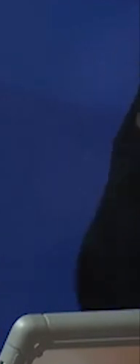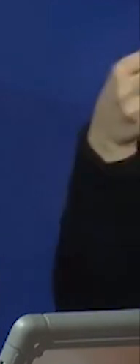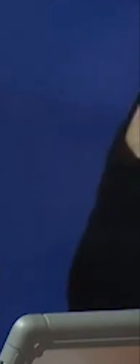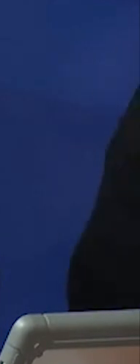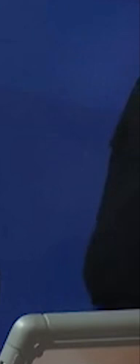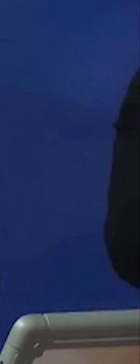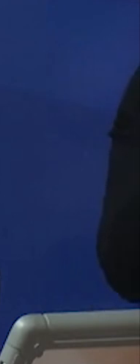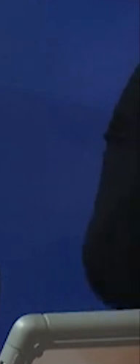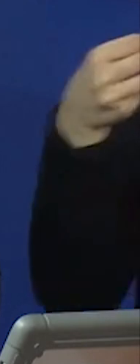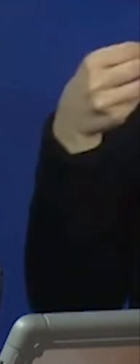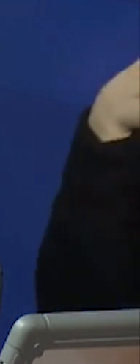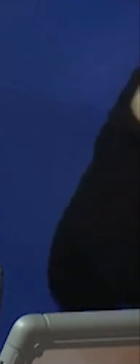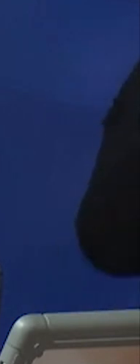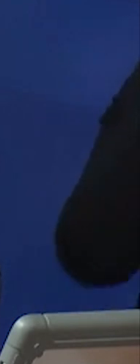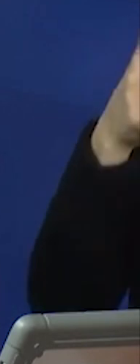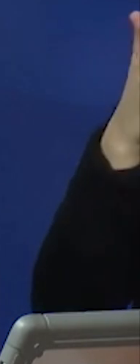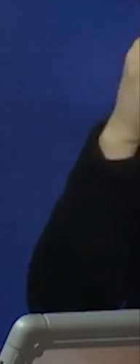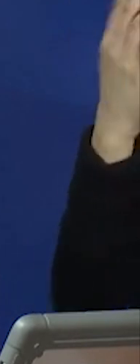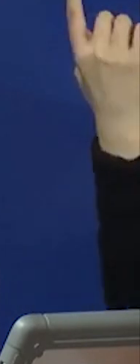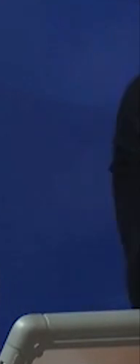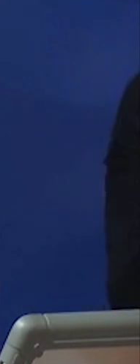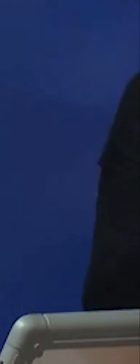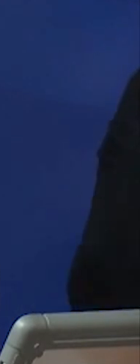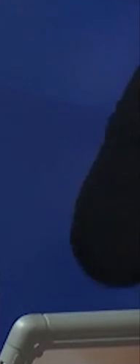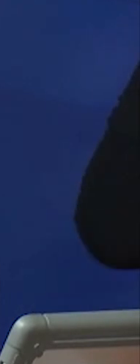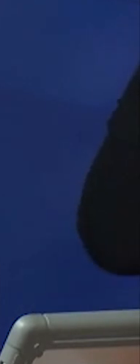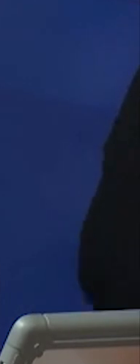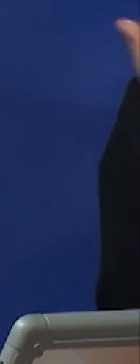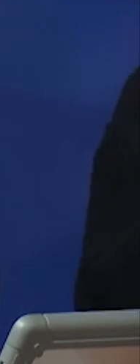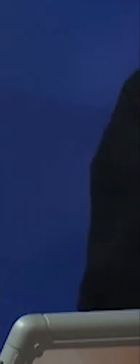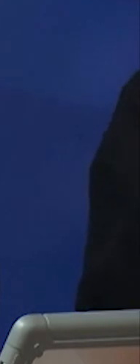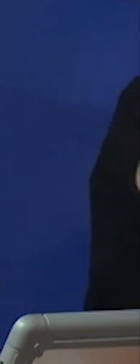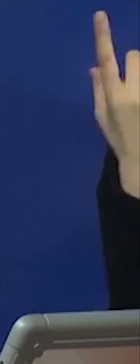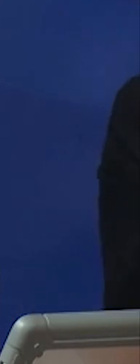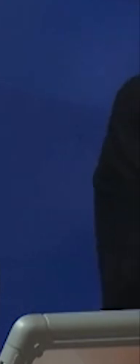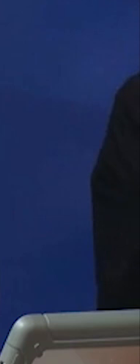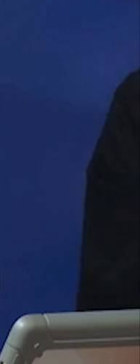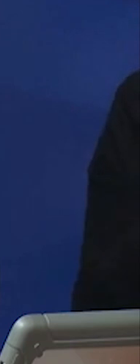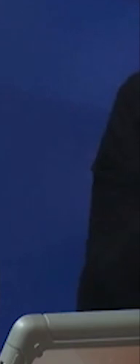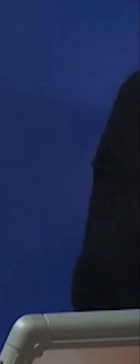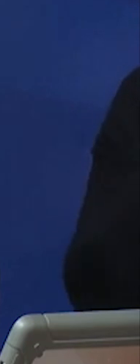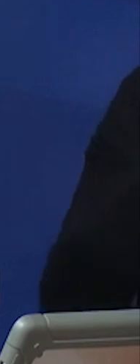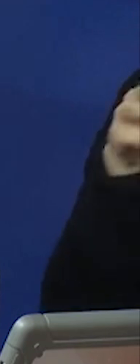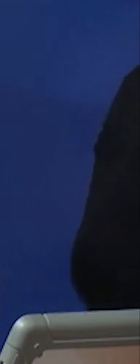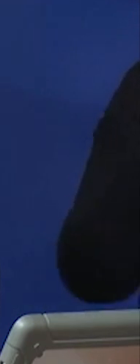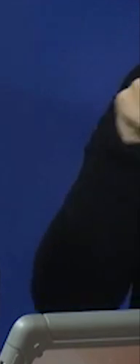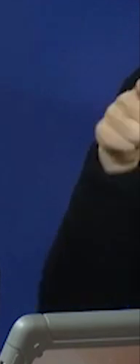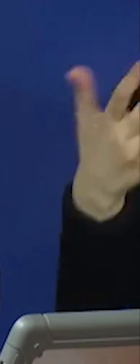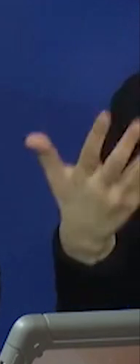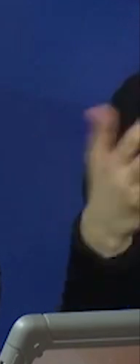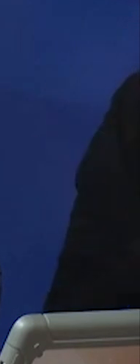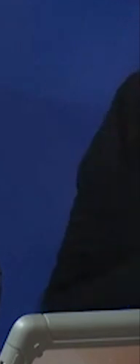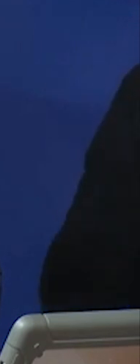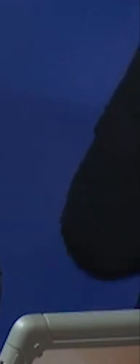mais de 500 mil pessoas cá fora, sendo que a projeção que se fazia seria de saídas na ordem dos 4 milhões de pessoas. Ora bem,